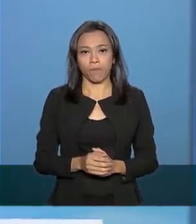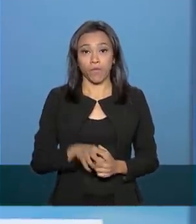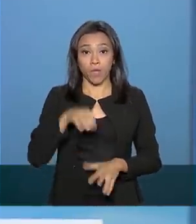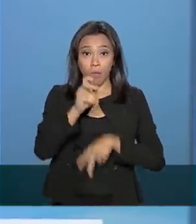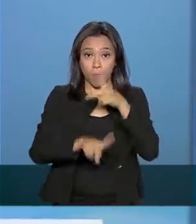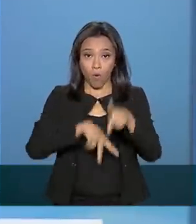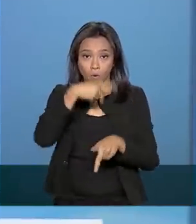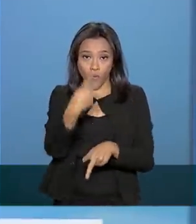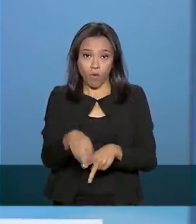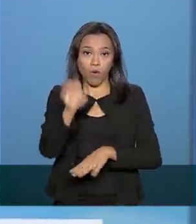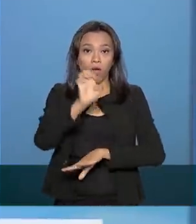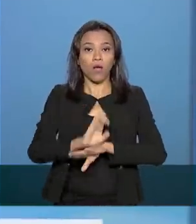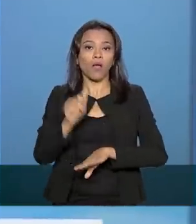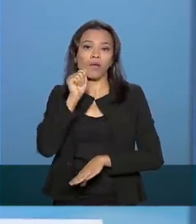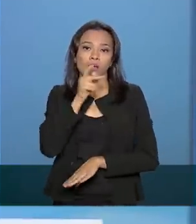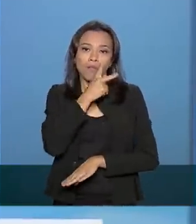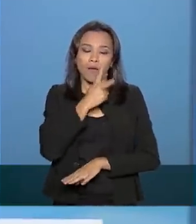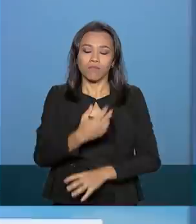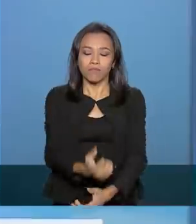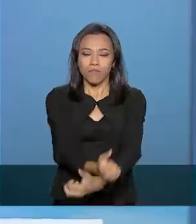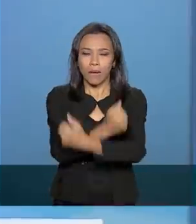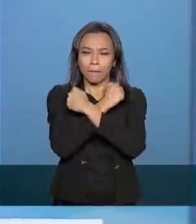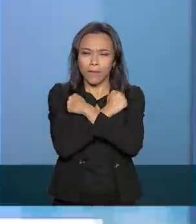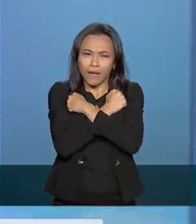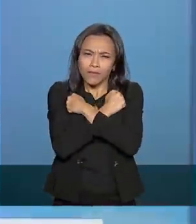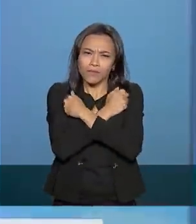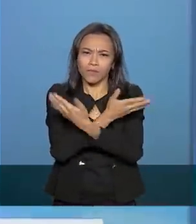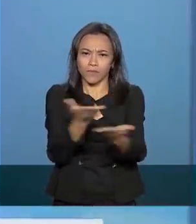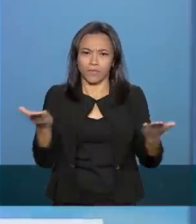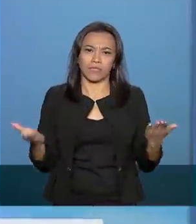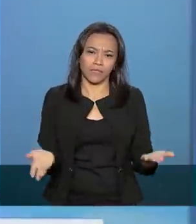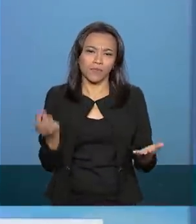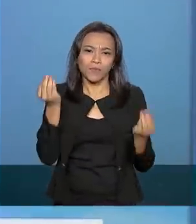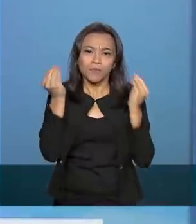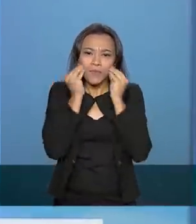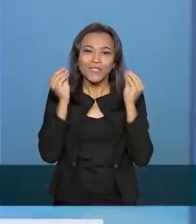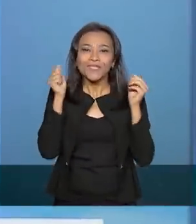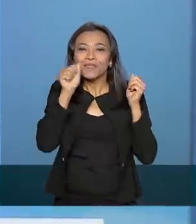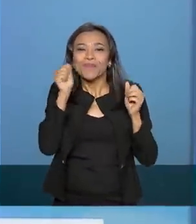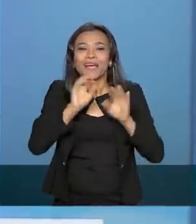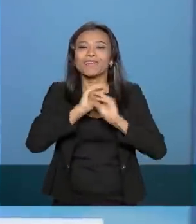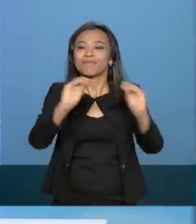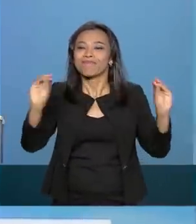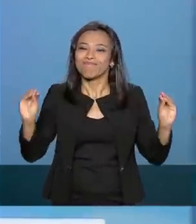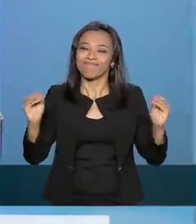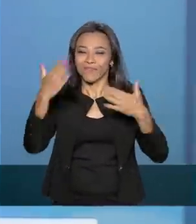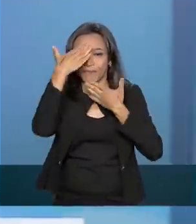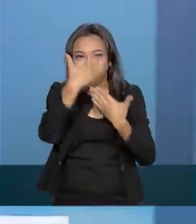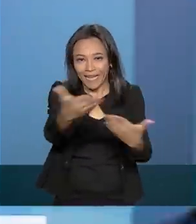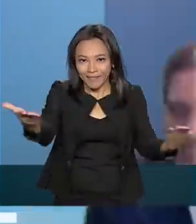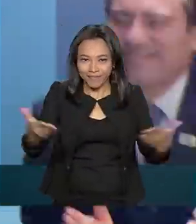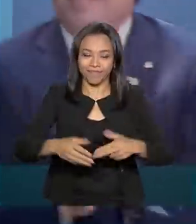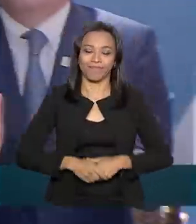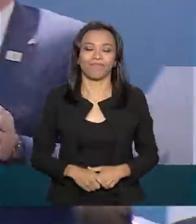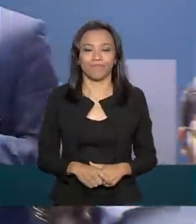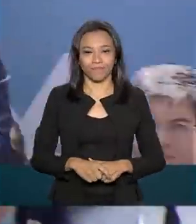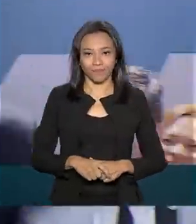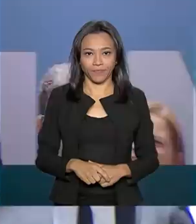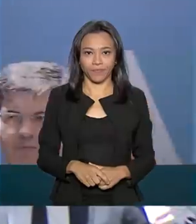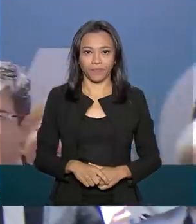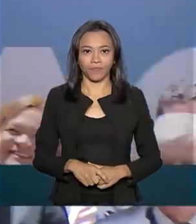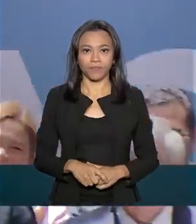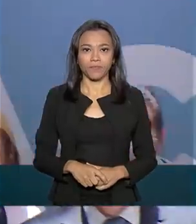do Amapá, um grande abraço em todos os homens e um beijo nas mulheres. Muito obrigado.